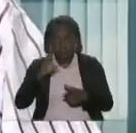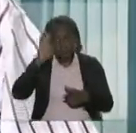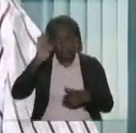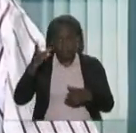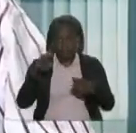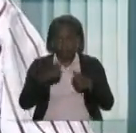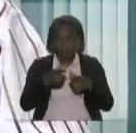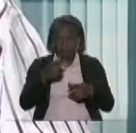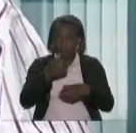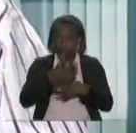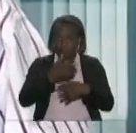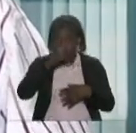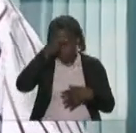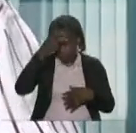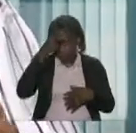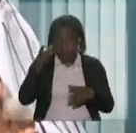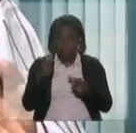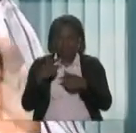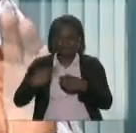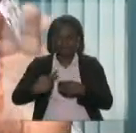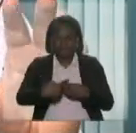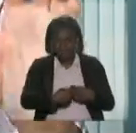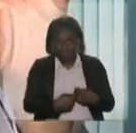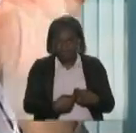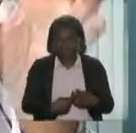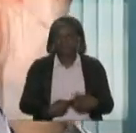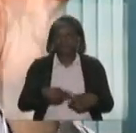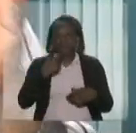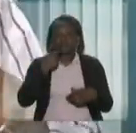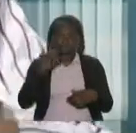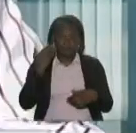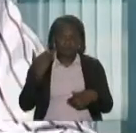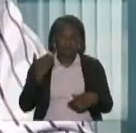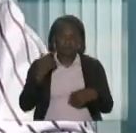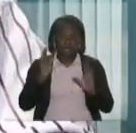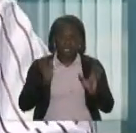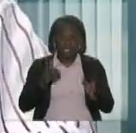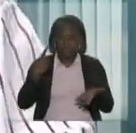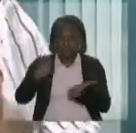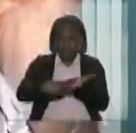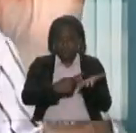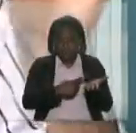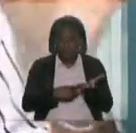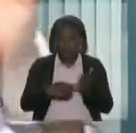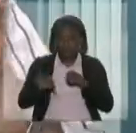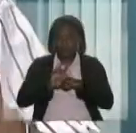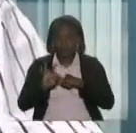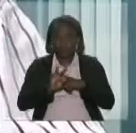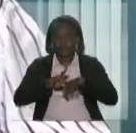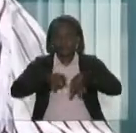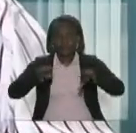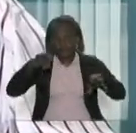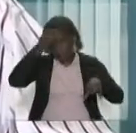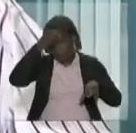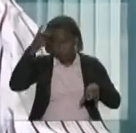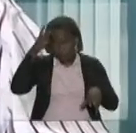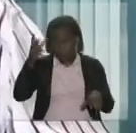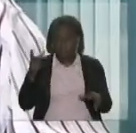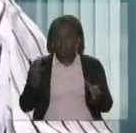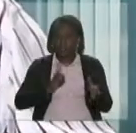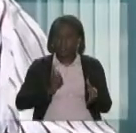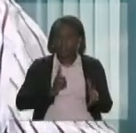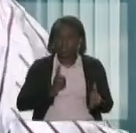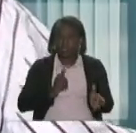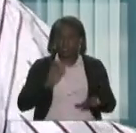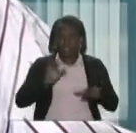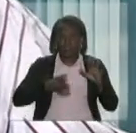prefeituras a gente há pouco fez vários termos de cooperação técnica com várias prefeituras prefeituras têm